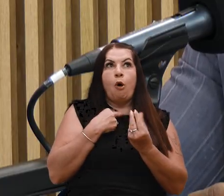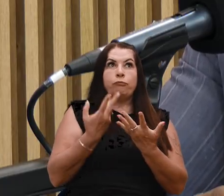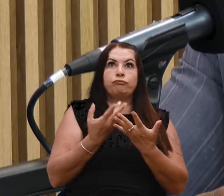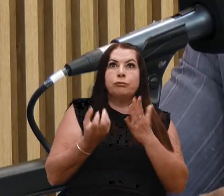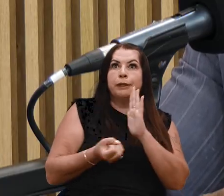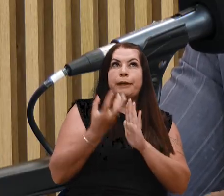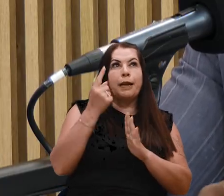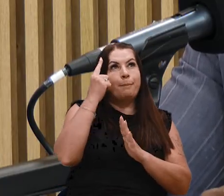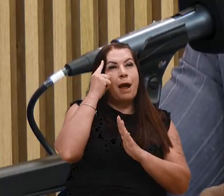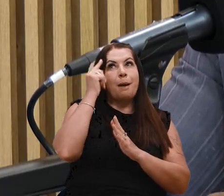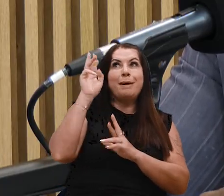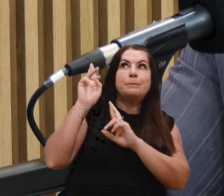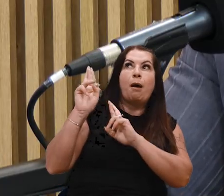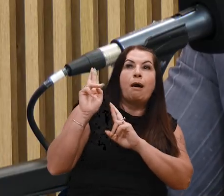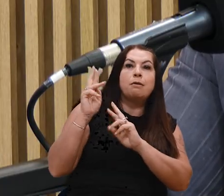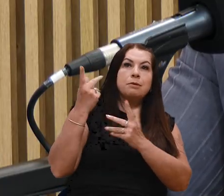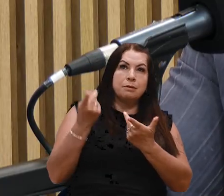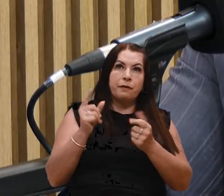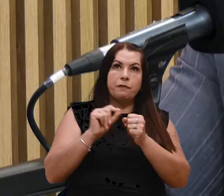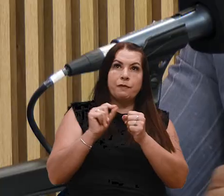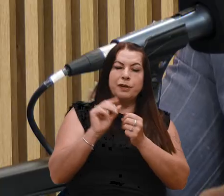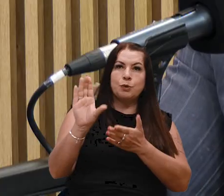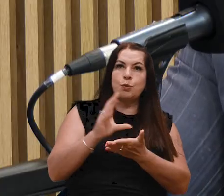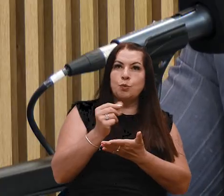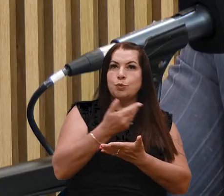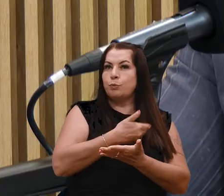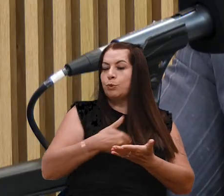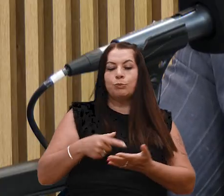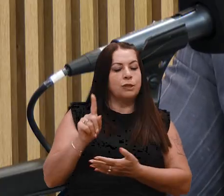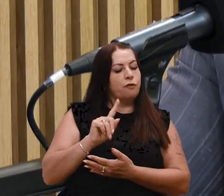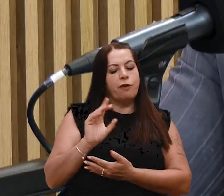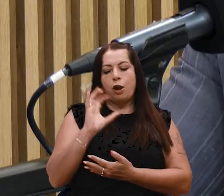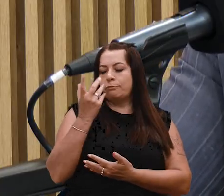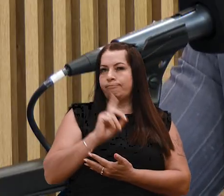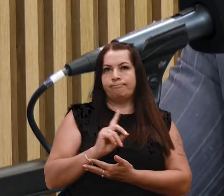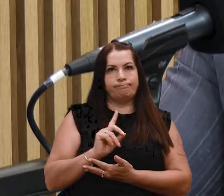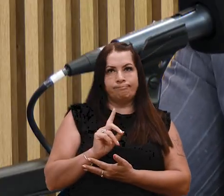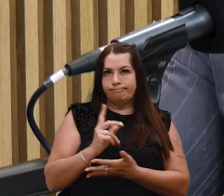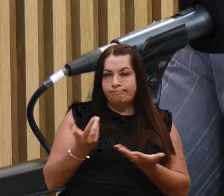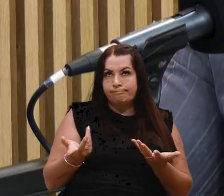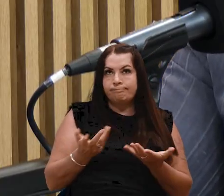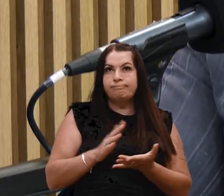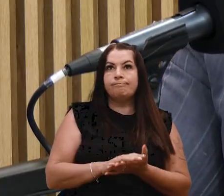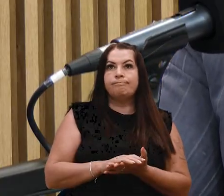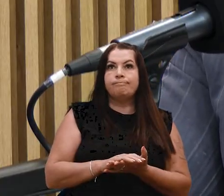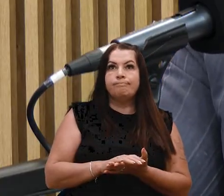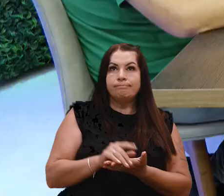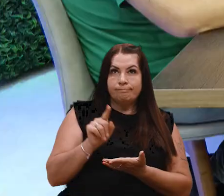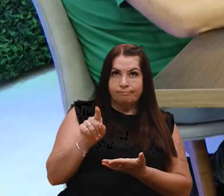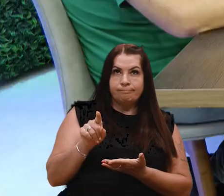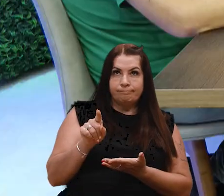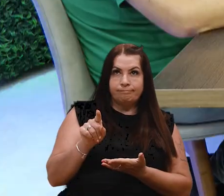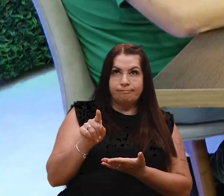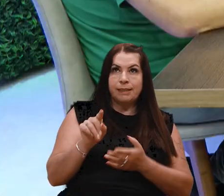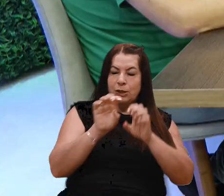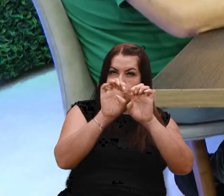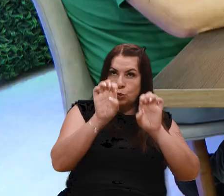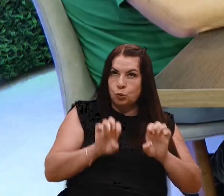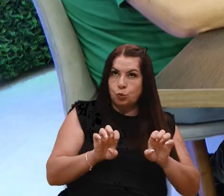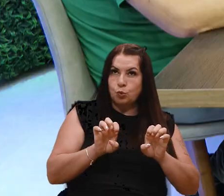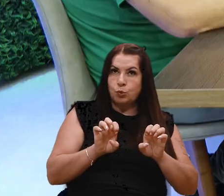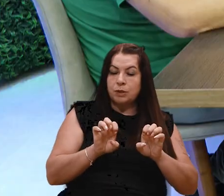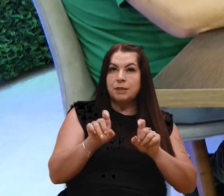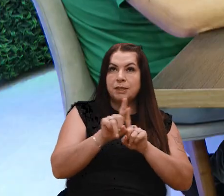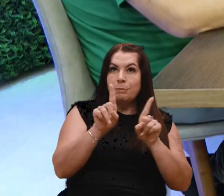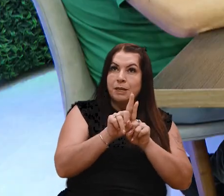uma expectativa de que isso seja feito com recurso público, que não vai acontecer. Né? Então, a estrutura de uma